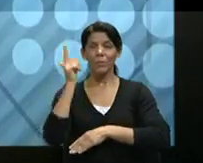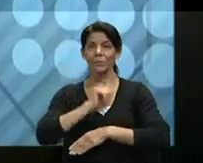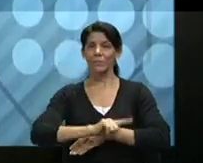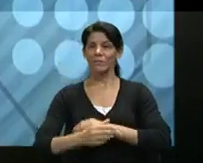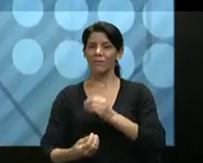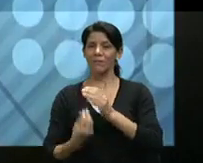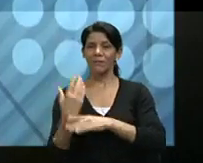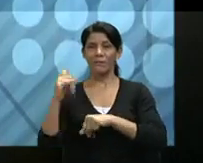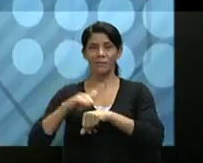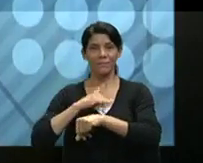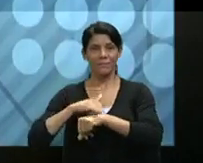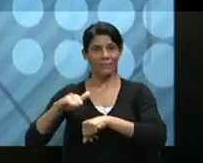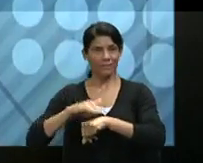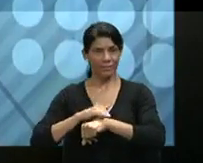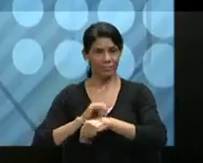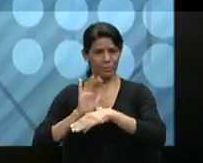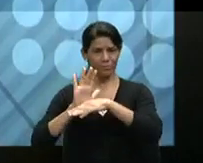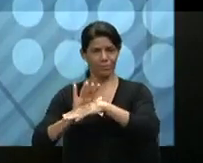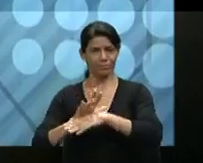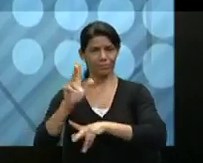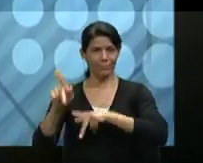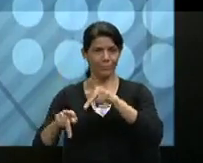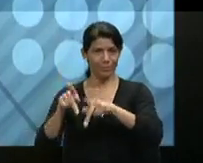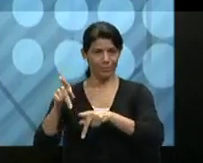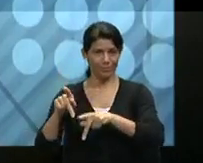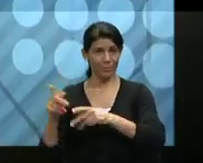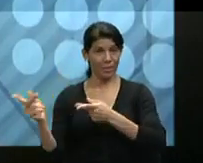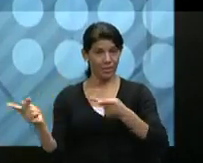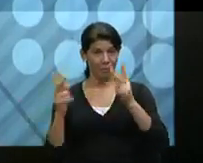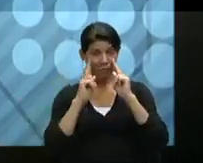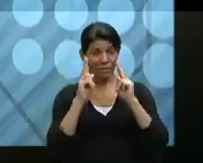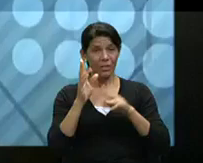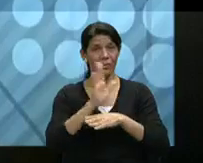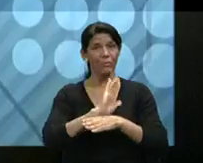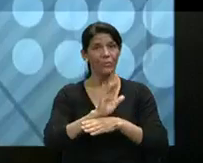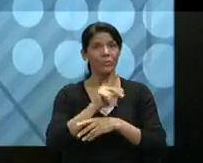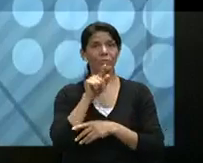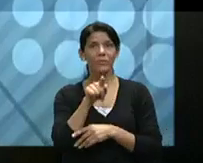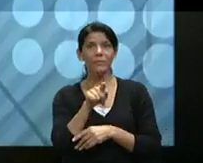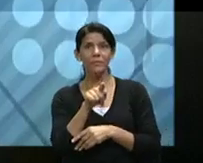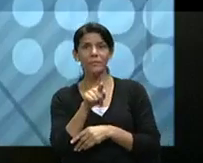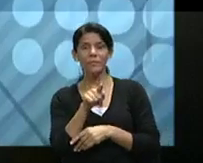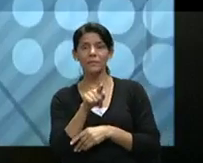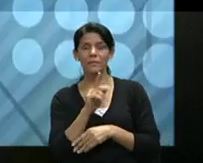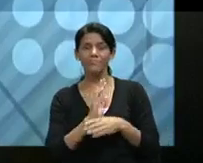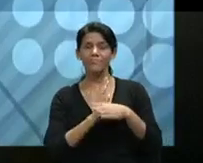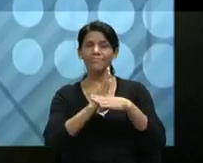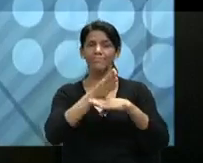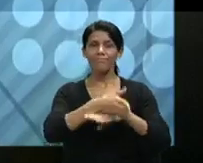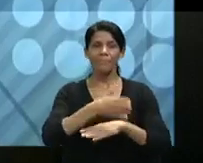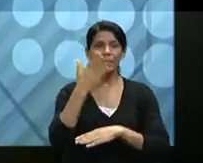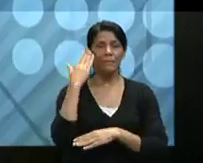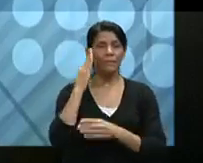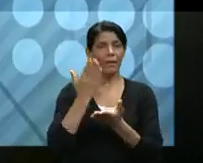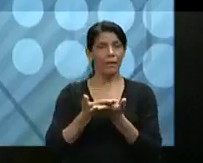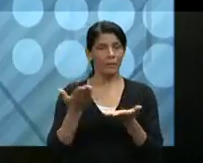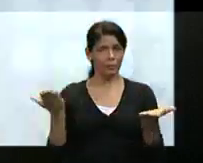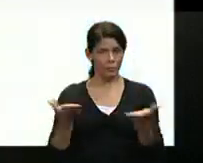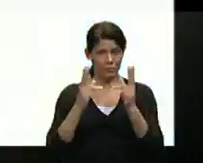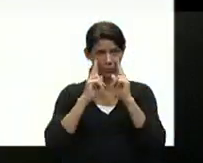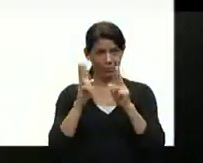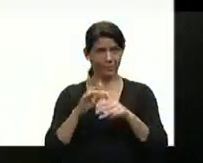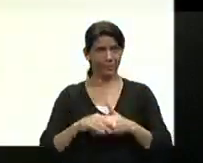estratégias efetivas para a nossa população. Vou chamar um vídeo para que vocês, né, sejam introduzidos à nossa aula de hoje.